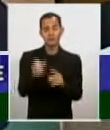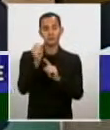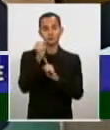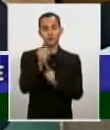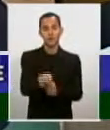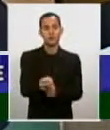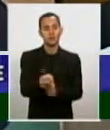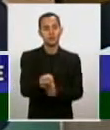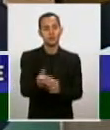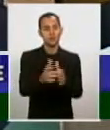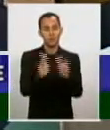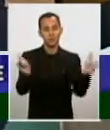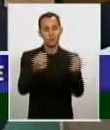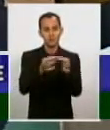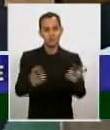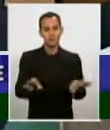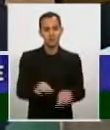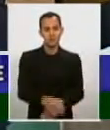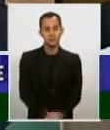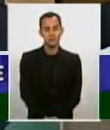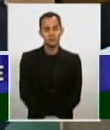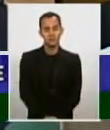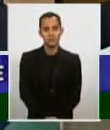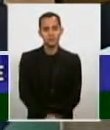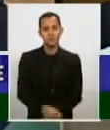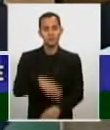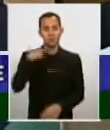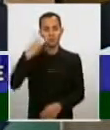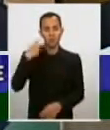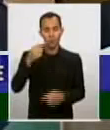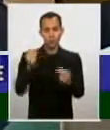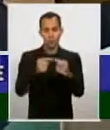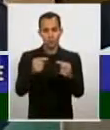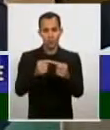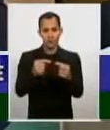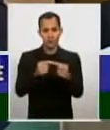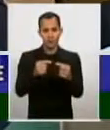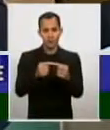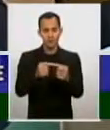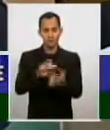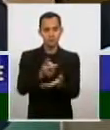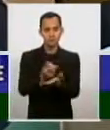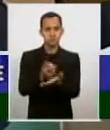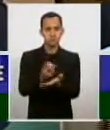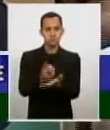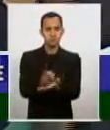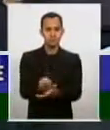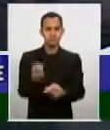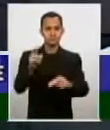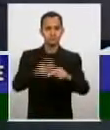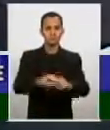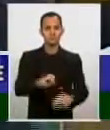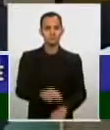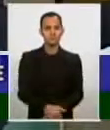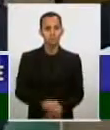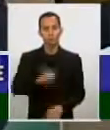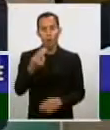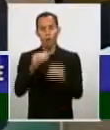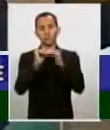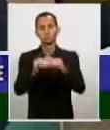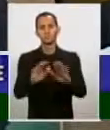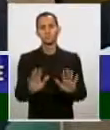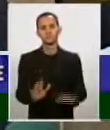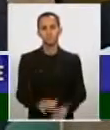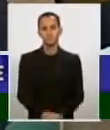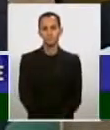simbólica, maioria simples. Os vereadores que concordam, permaneçam como estão ou se